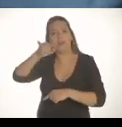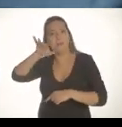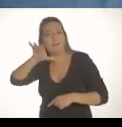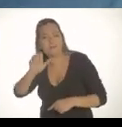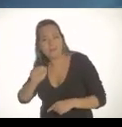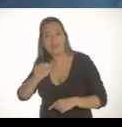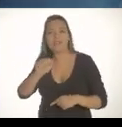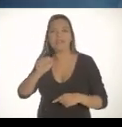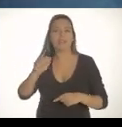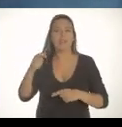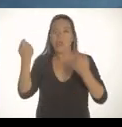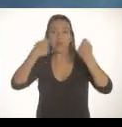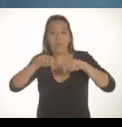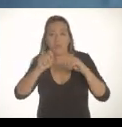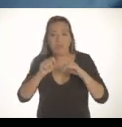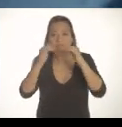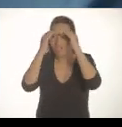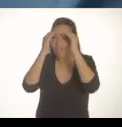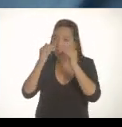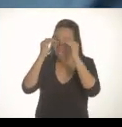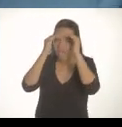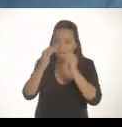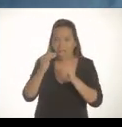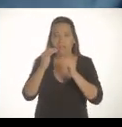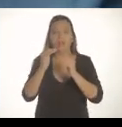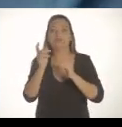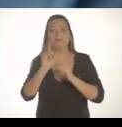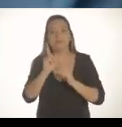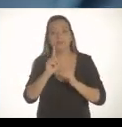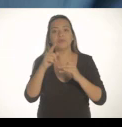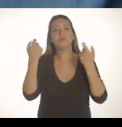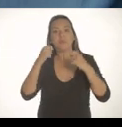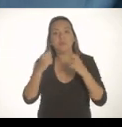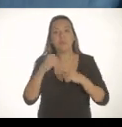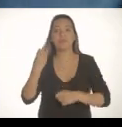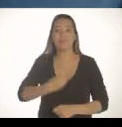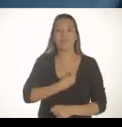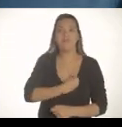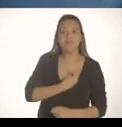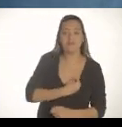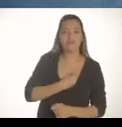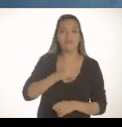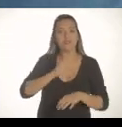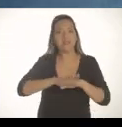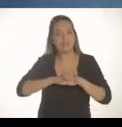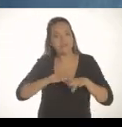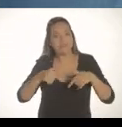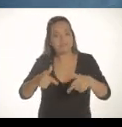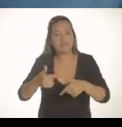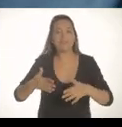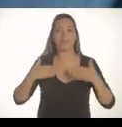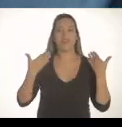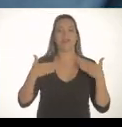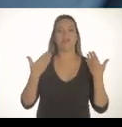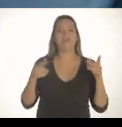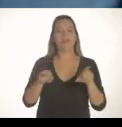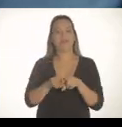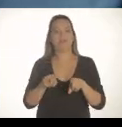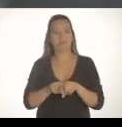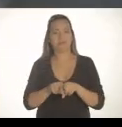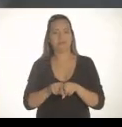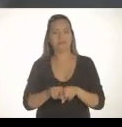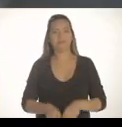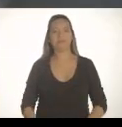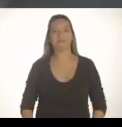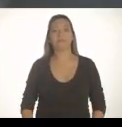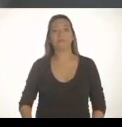enfrentar governo, que a gente não precisa se vender, que a gente pode ter uma vida de luta e de alegria. É isso.